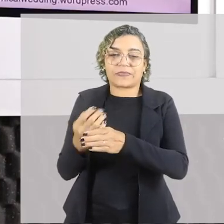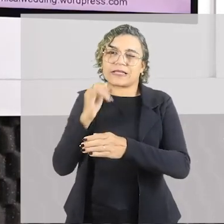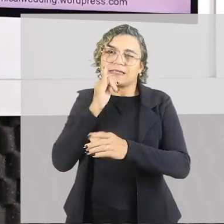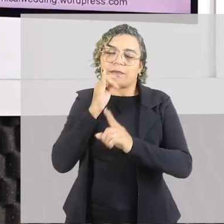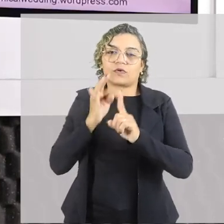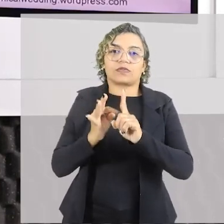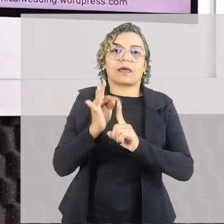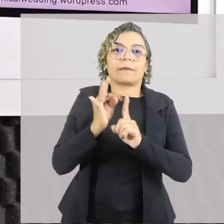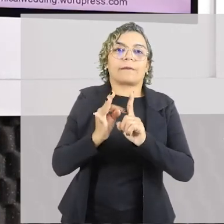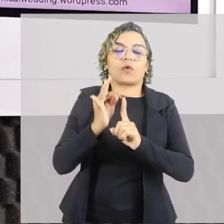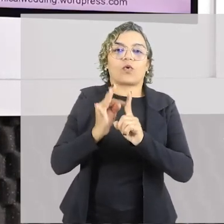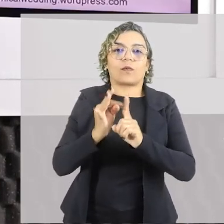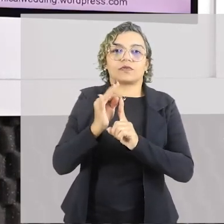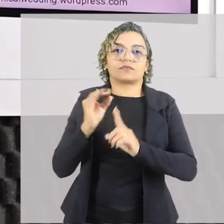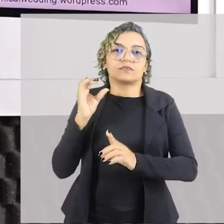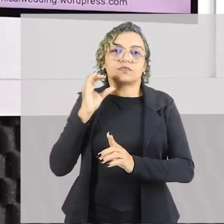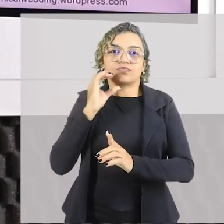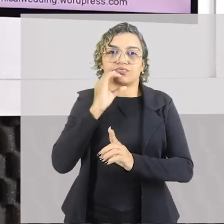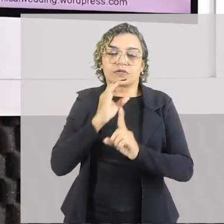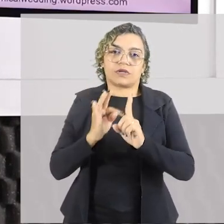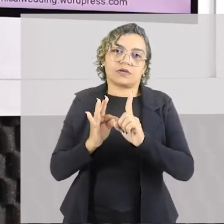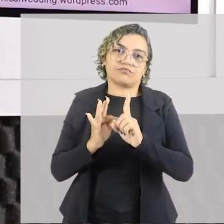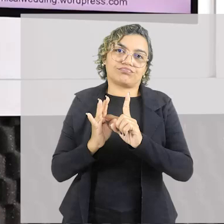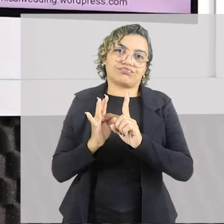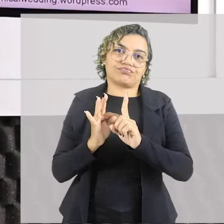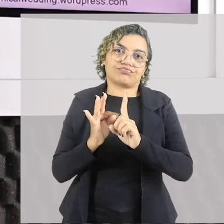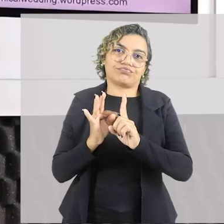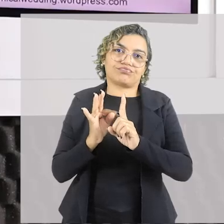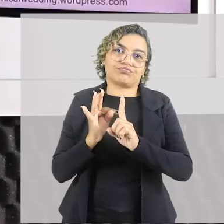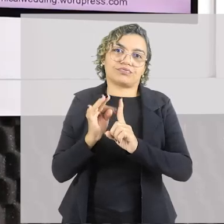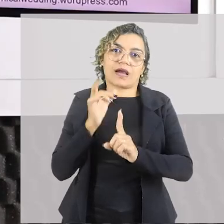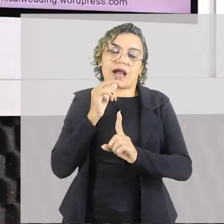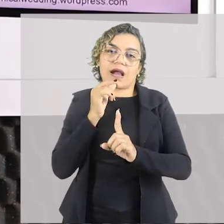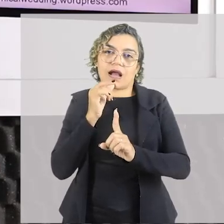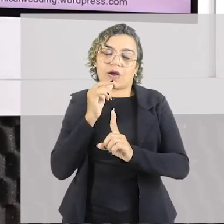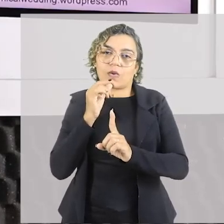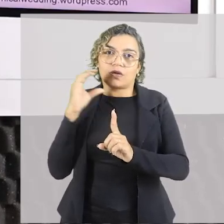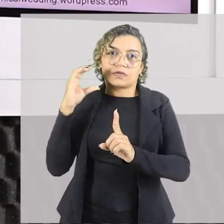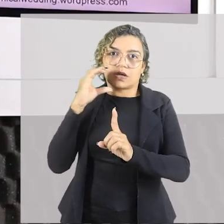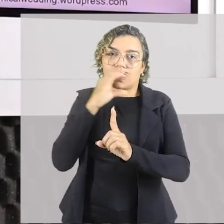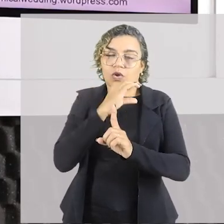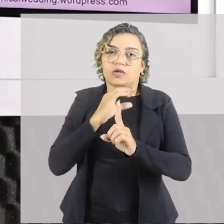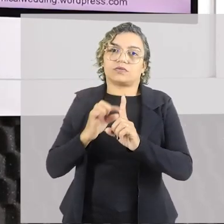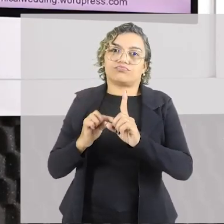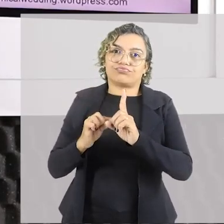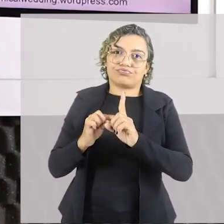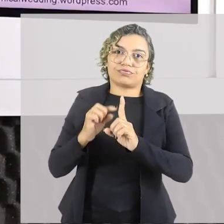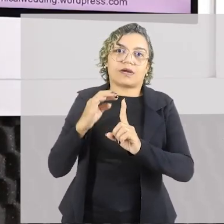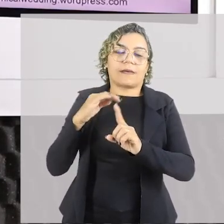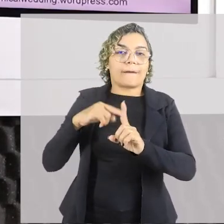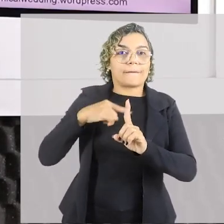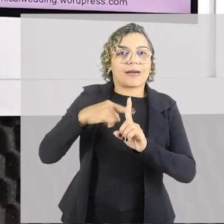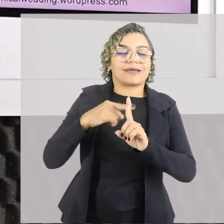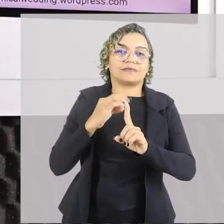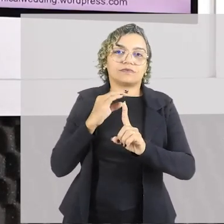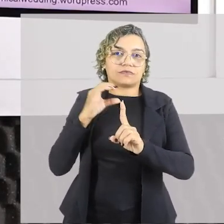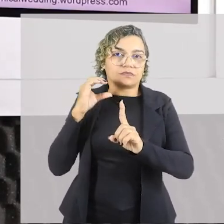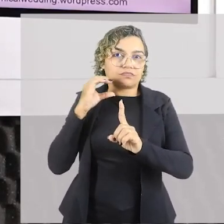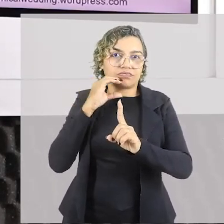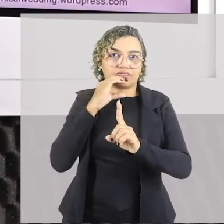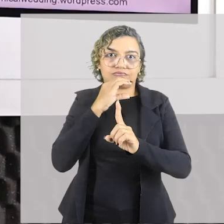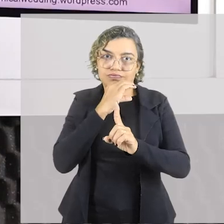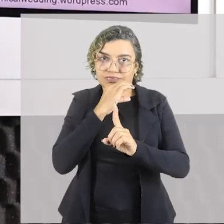água e essa água começou a esquentar. À medida que a água começa a receber calor, ela vai ficando cada vez mais quente. Esse calor é chamado de calor